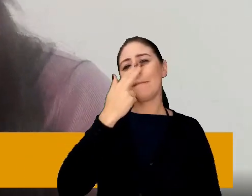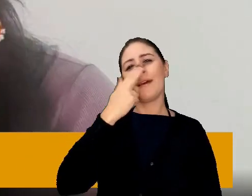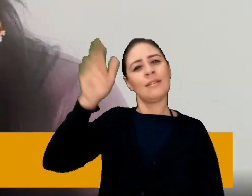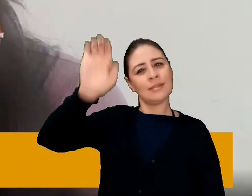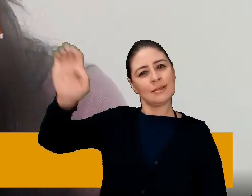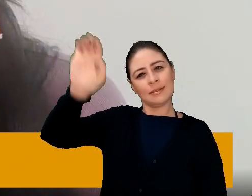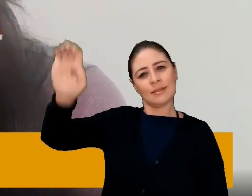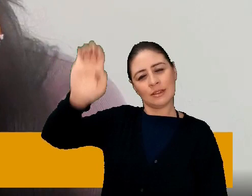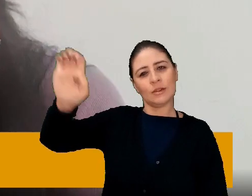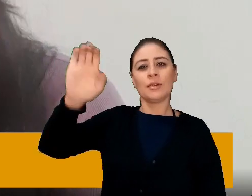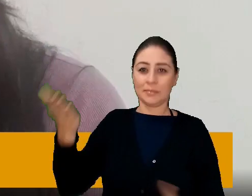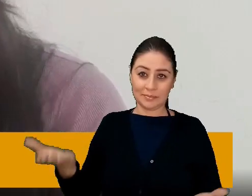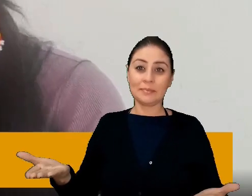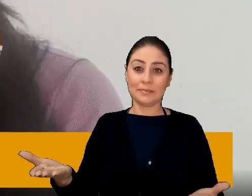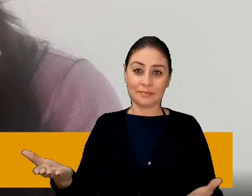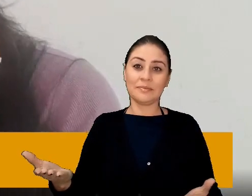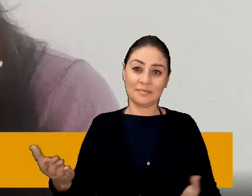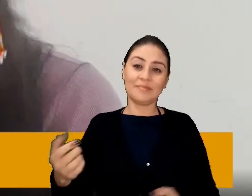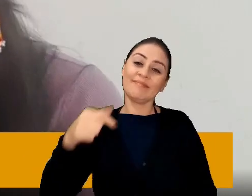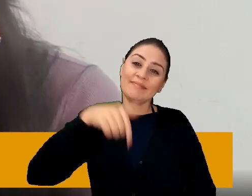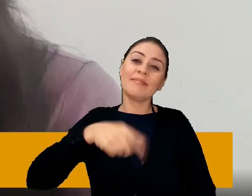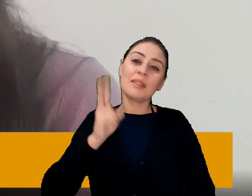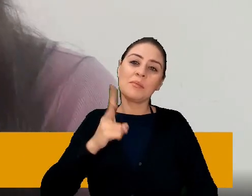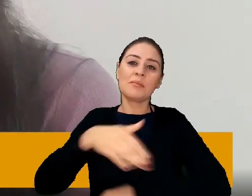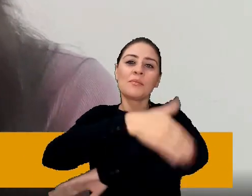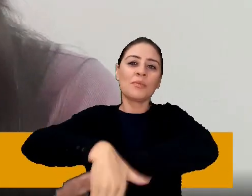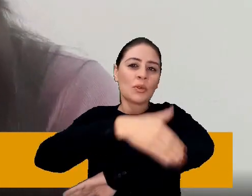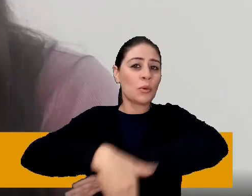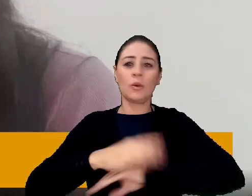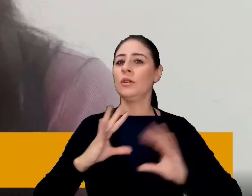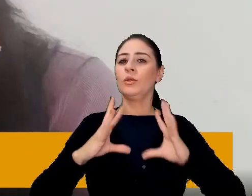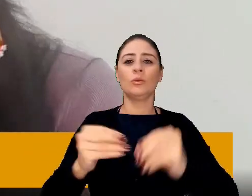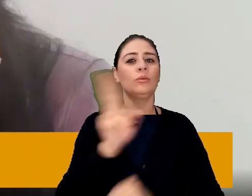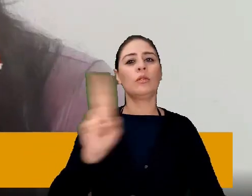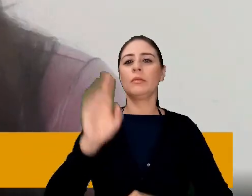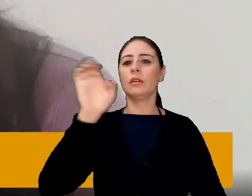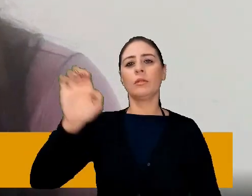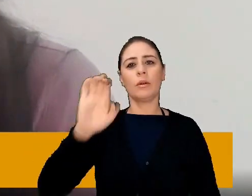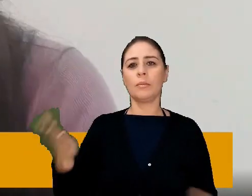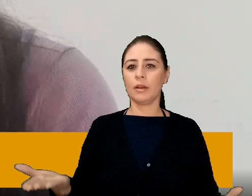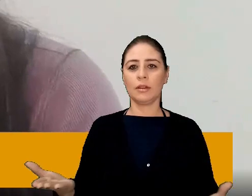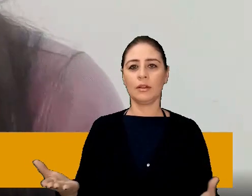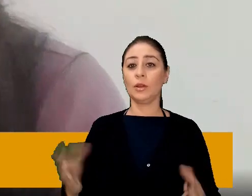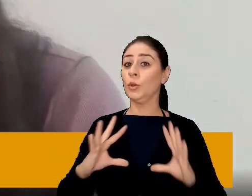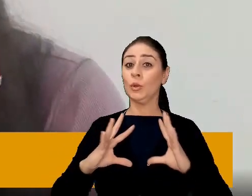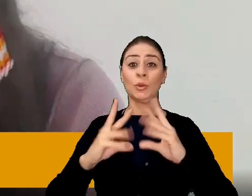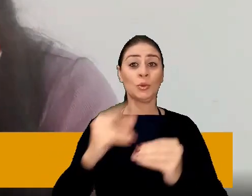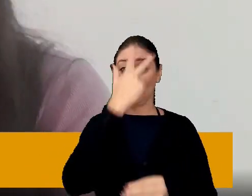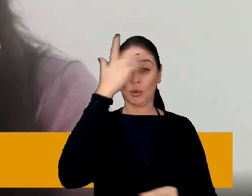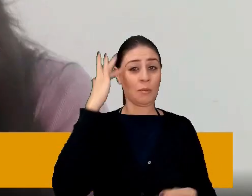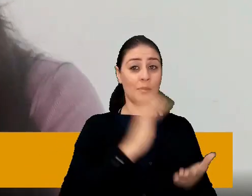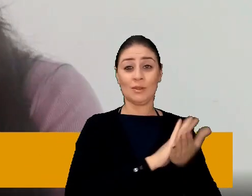é europeu, né? Aqui mesmo as ruas, né? Só tem nome de europeu, só tem nome